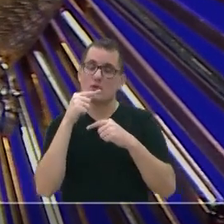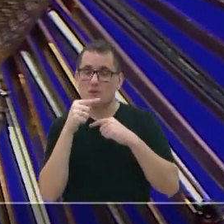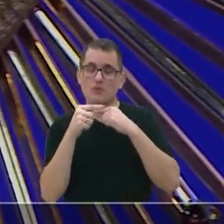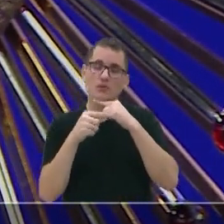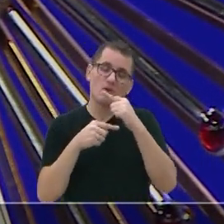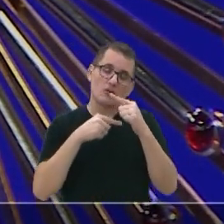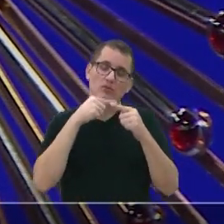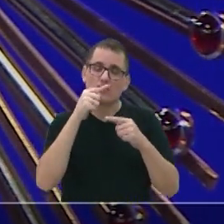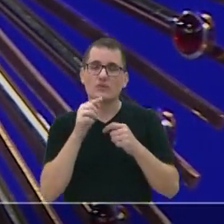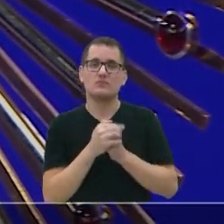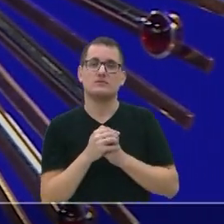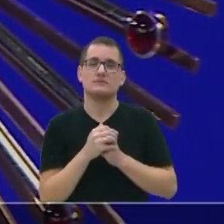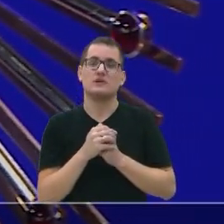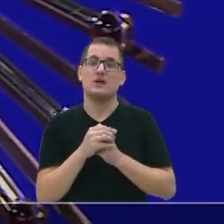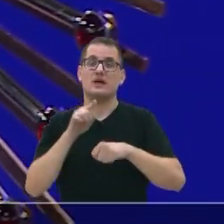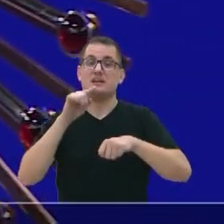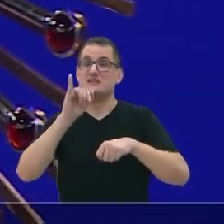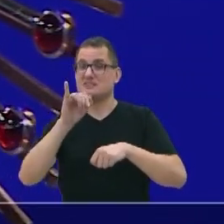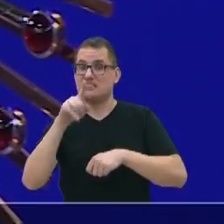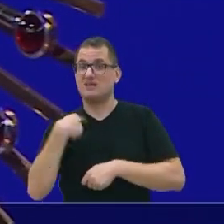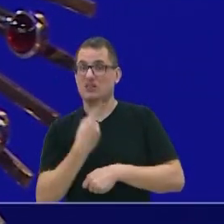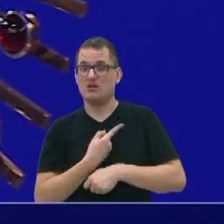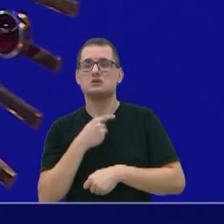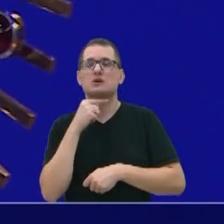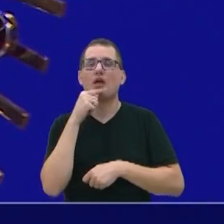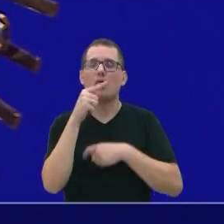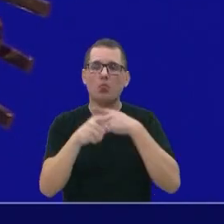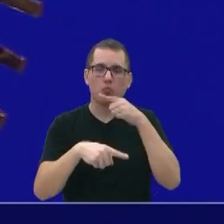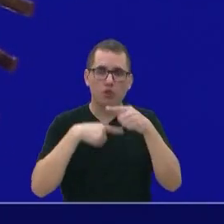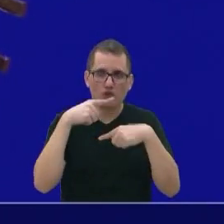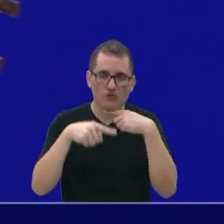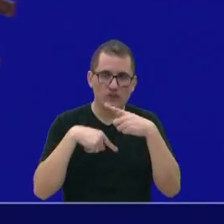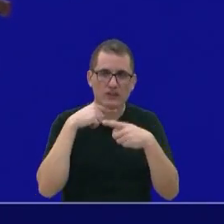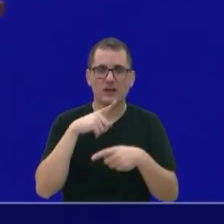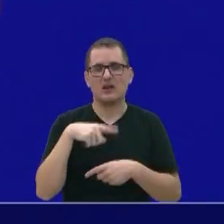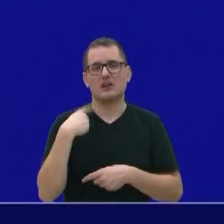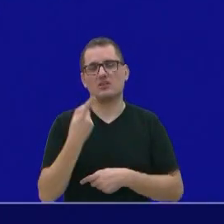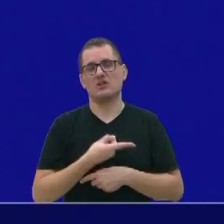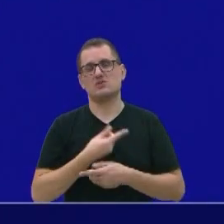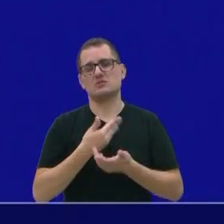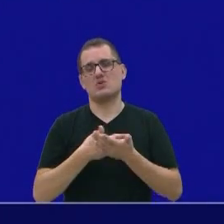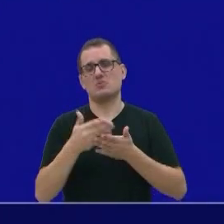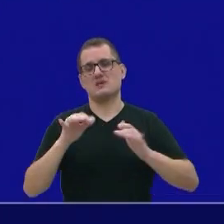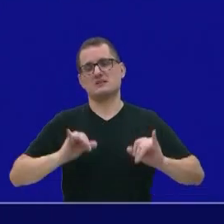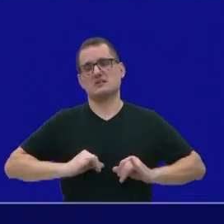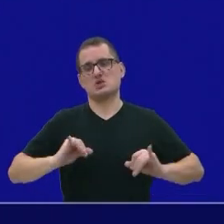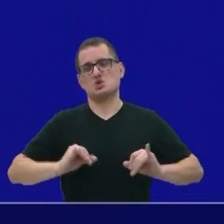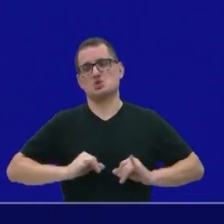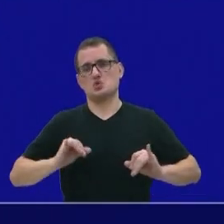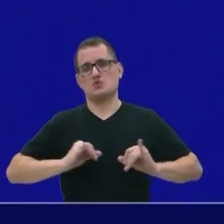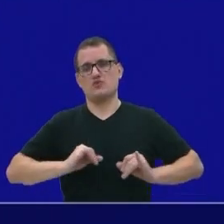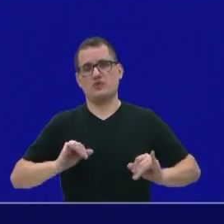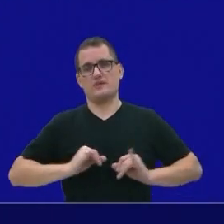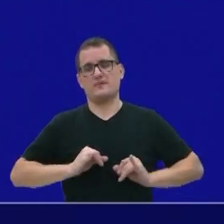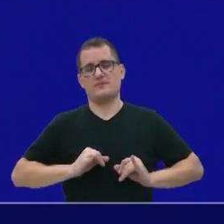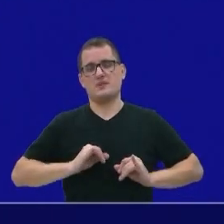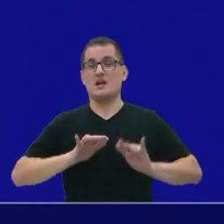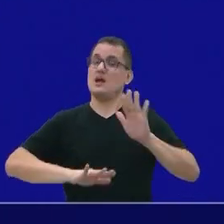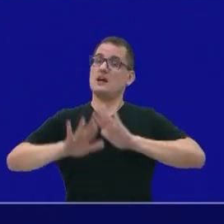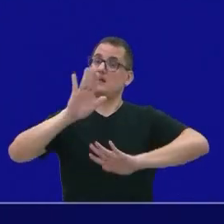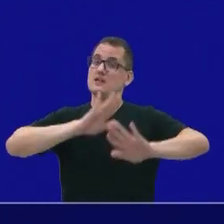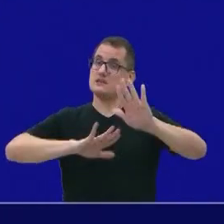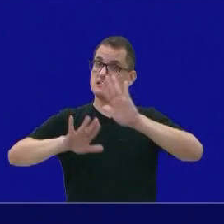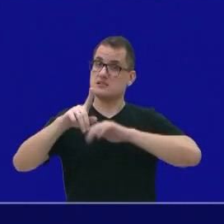E quando nós duvidamos, sofremos. E às vezes o nosso